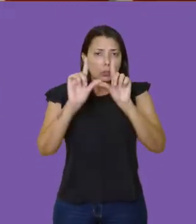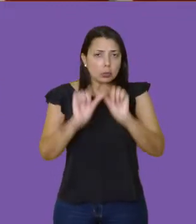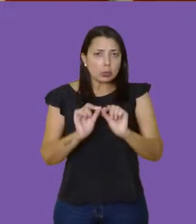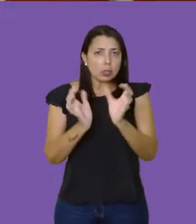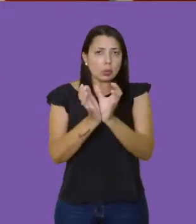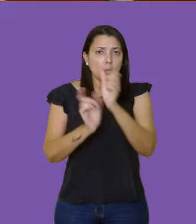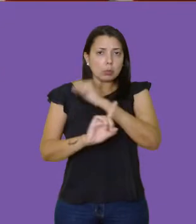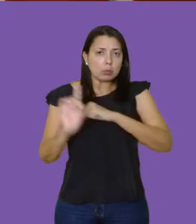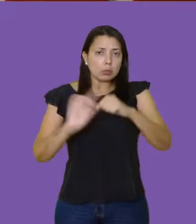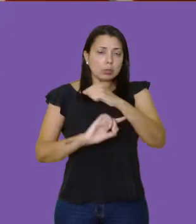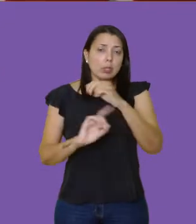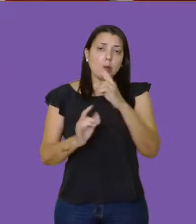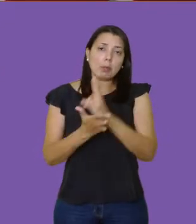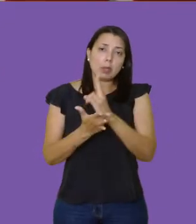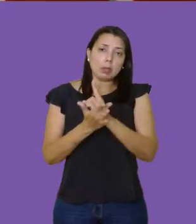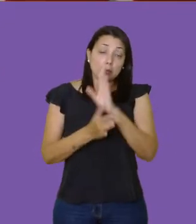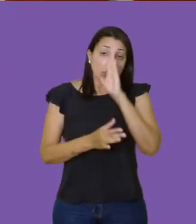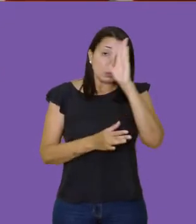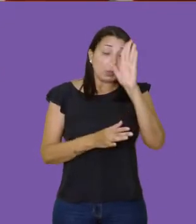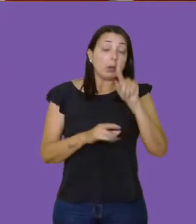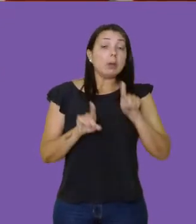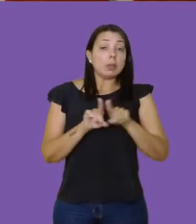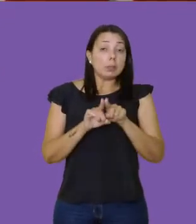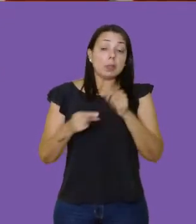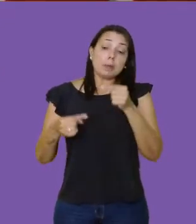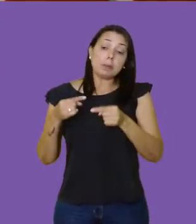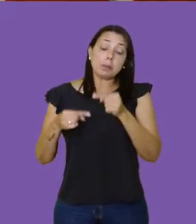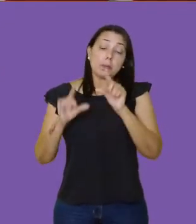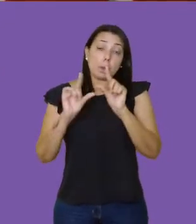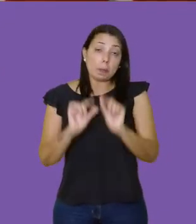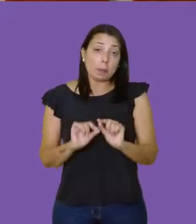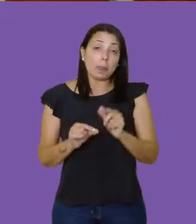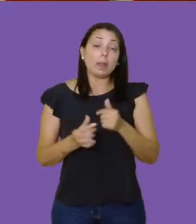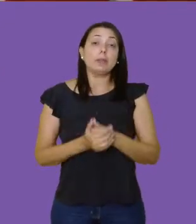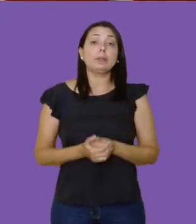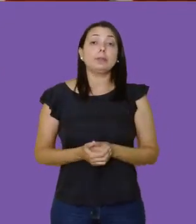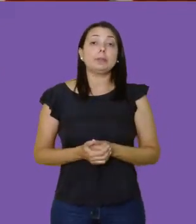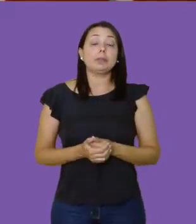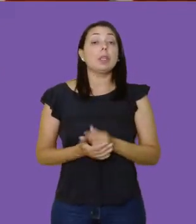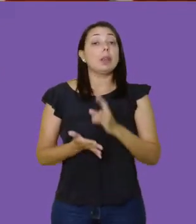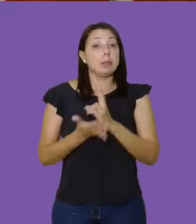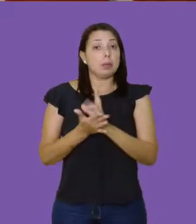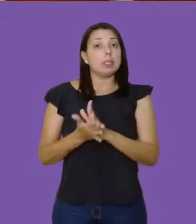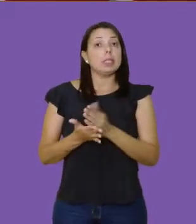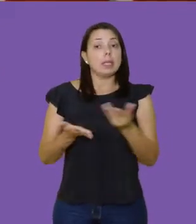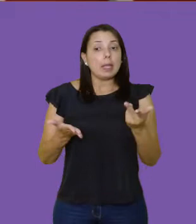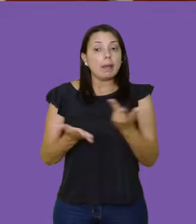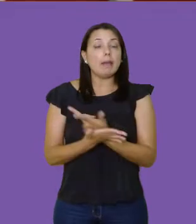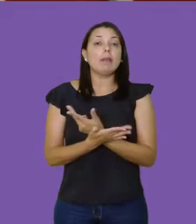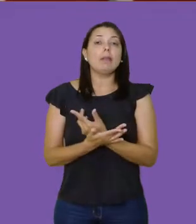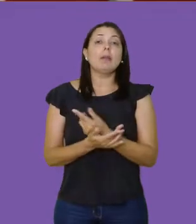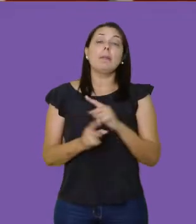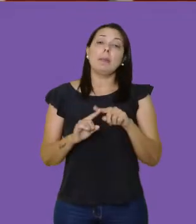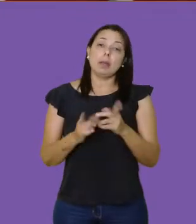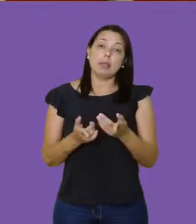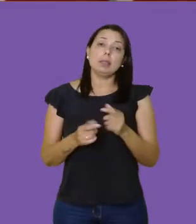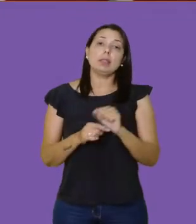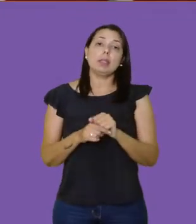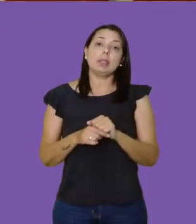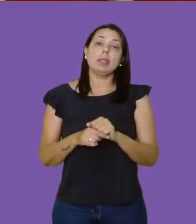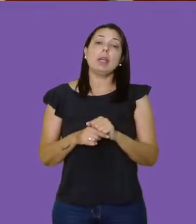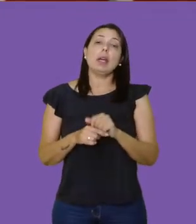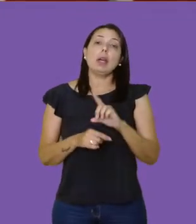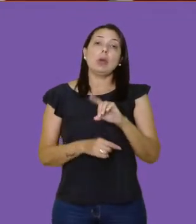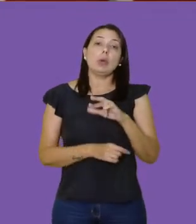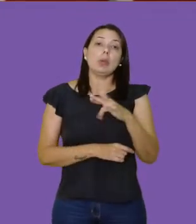grupos sociais, embora majoritários, mas minorias na política. Ainda bem que caiu o Distritão, mas enfim, passar nas coligações